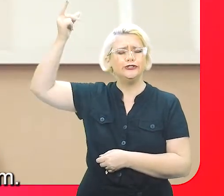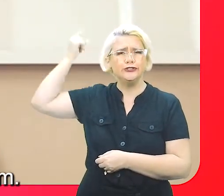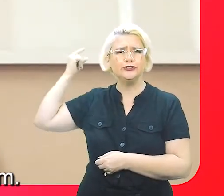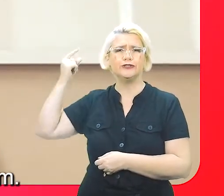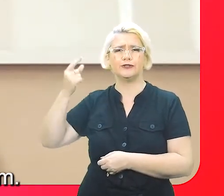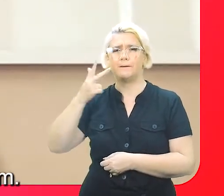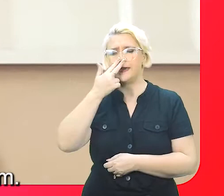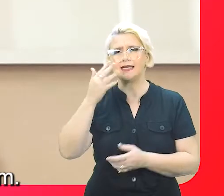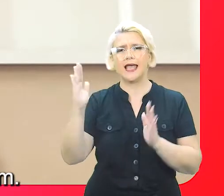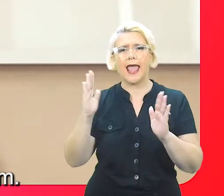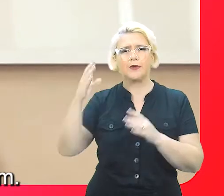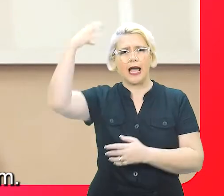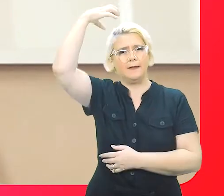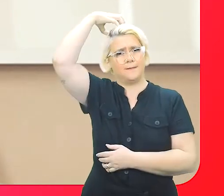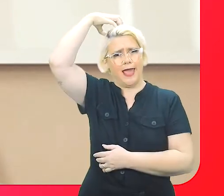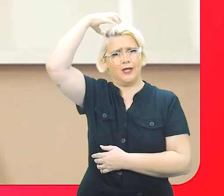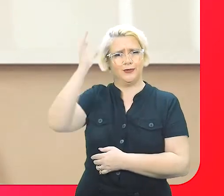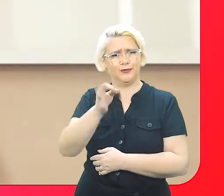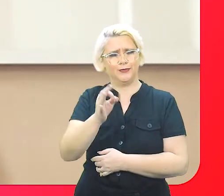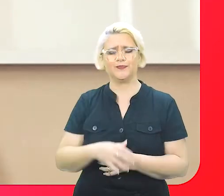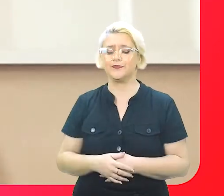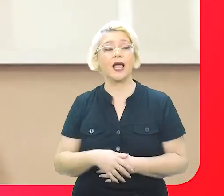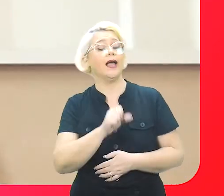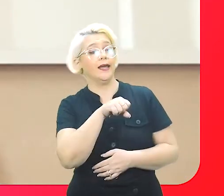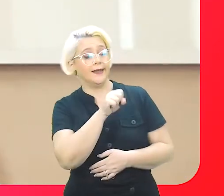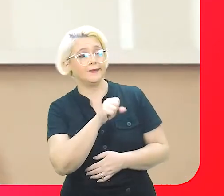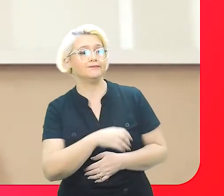Remonta ao Império, né? Sim. E,